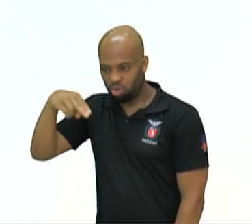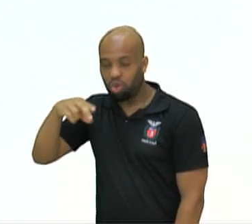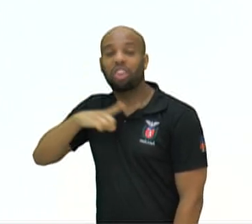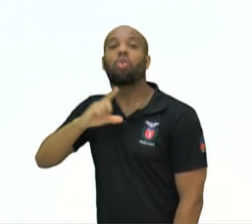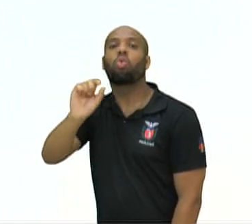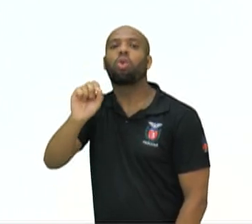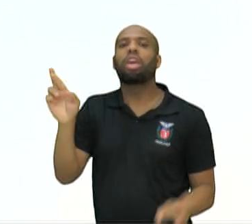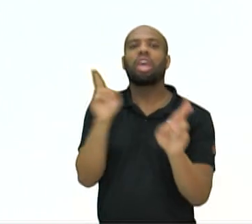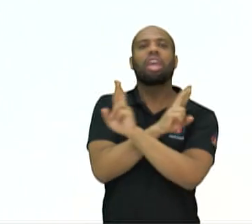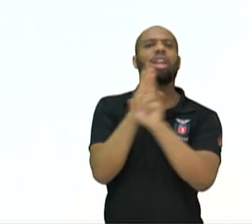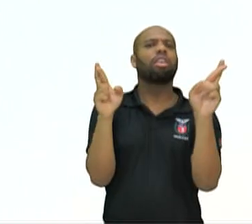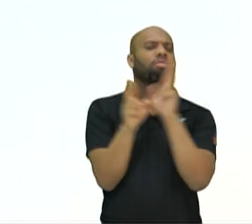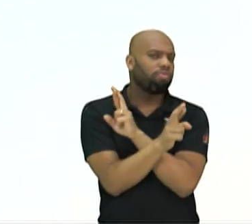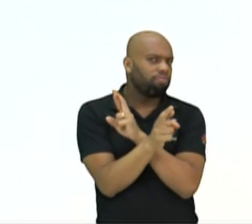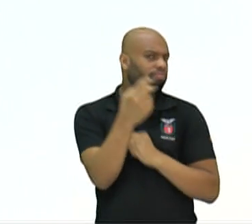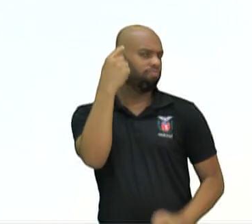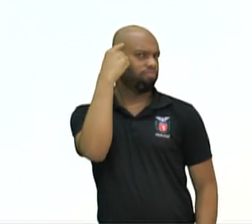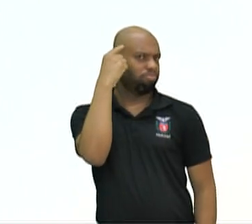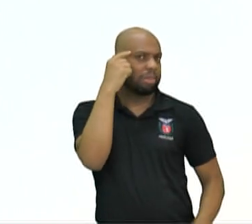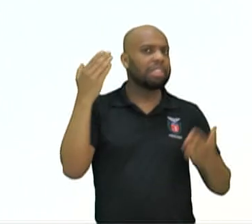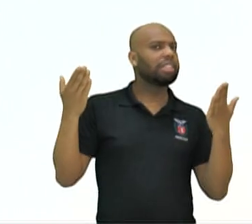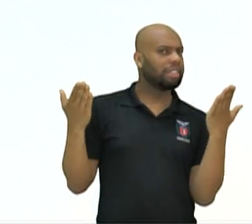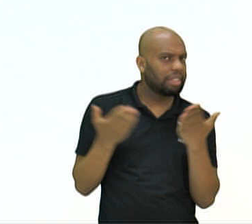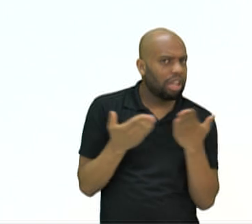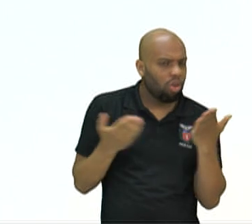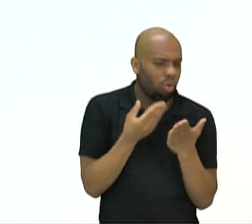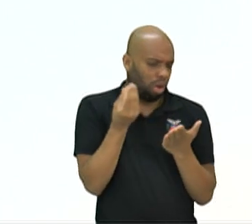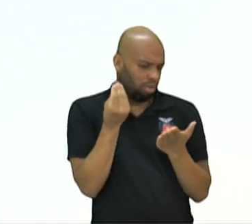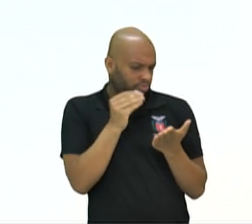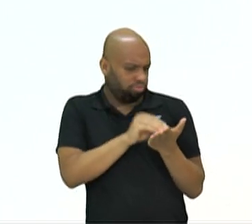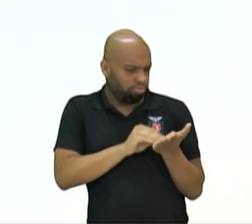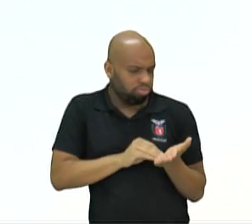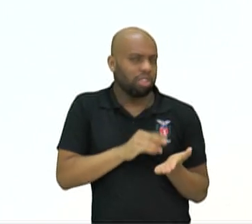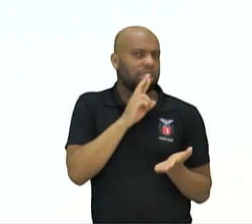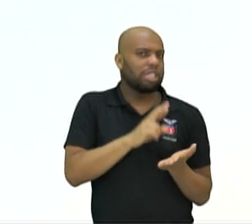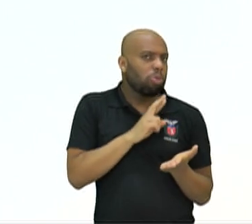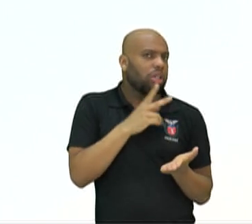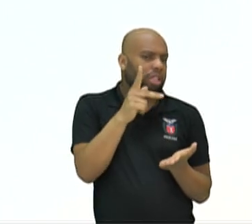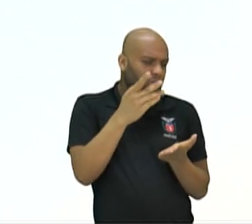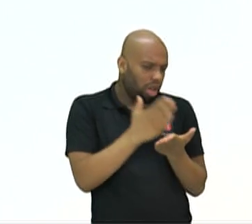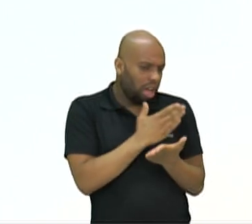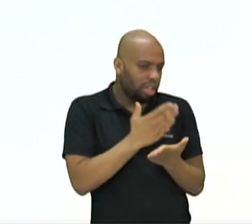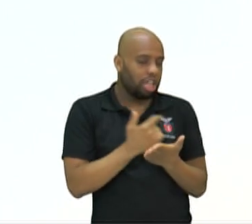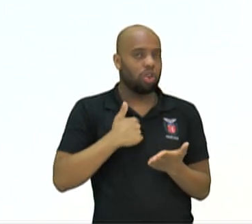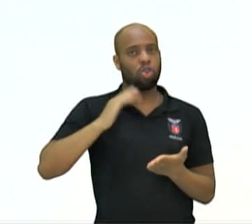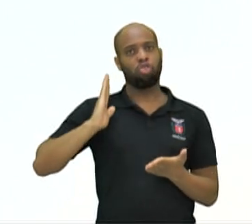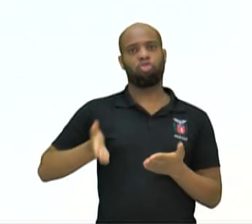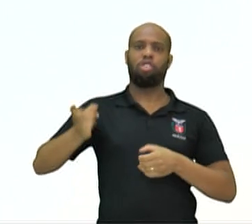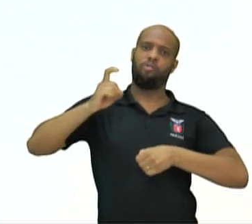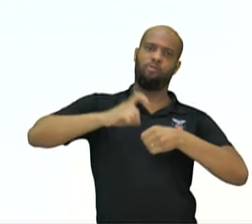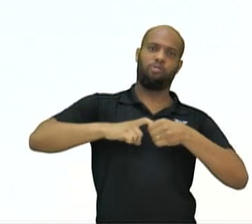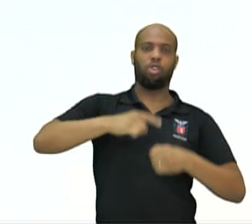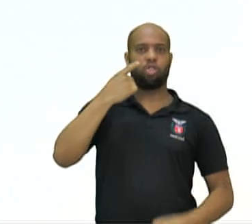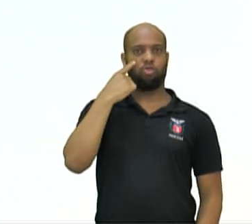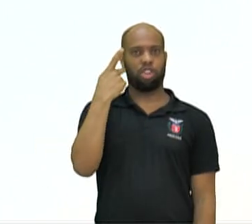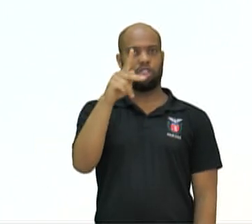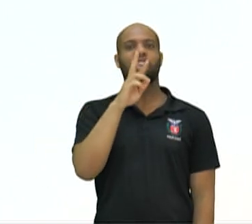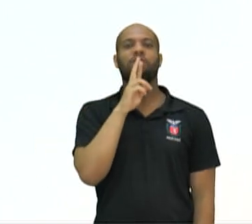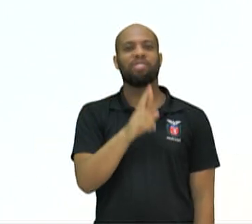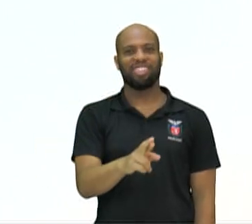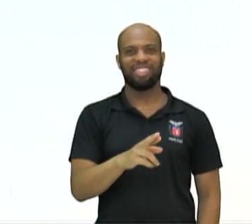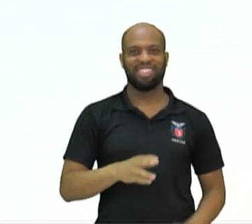Crusoe? Vamos lá? Pense um pouquinho, coloque a sua resposta no caderno e já voltamos para conferir.